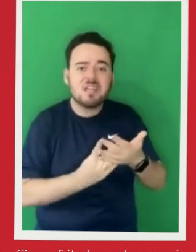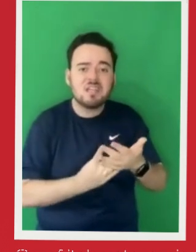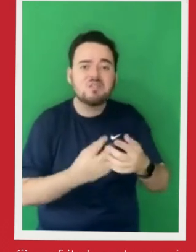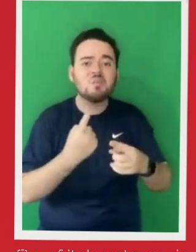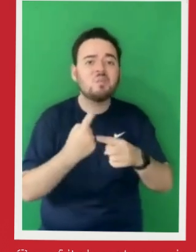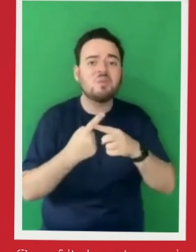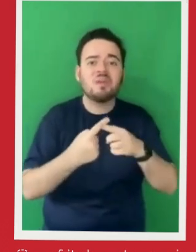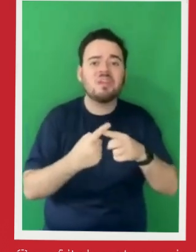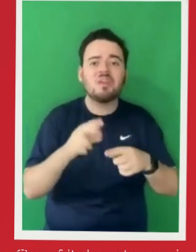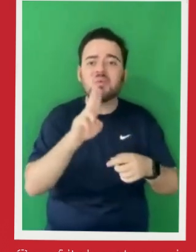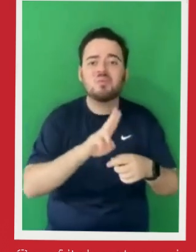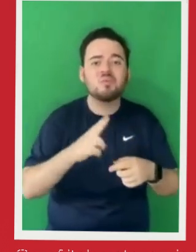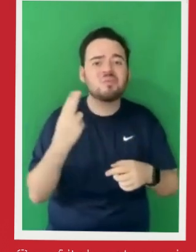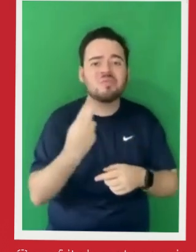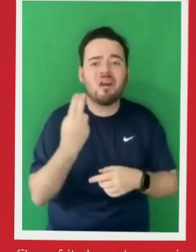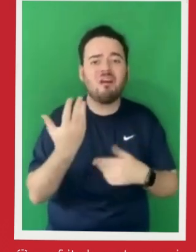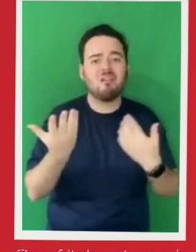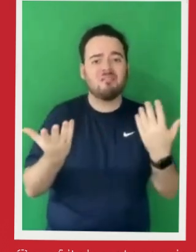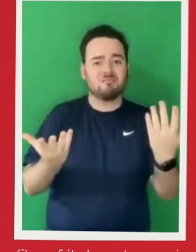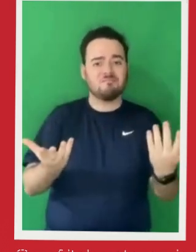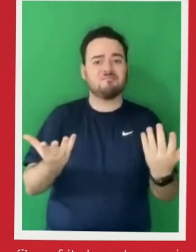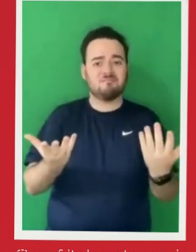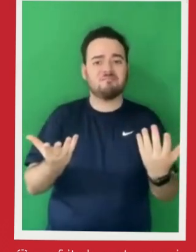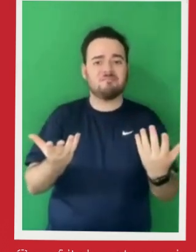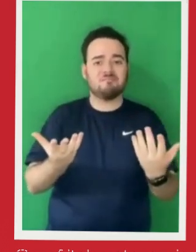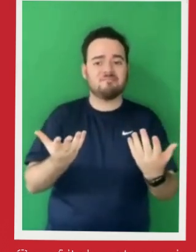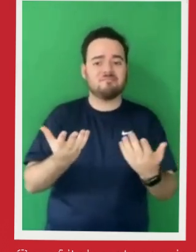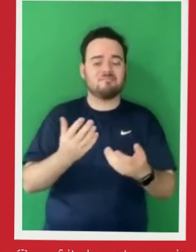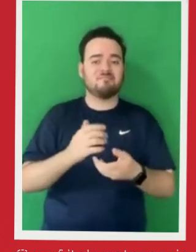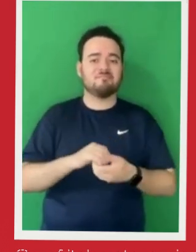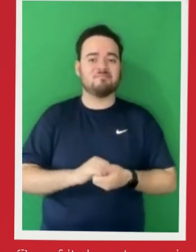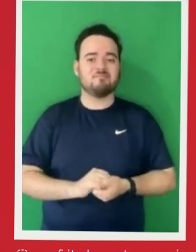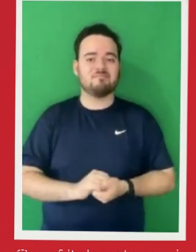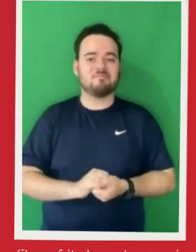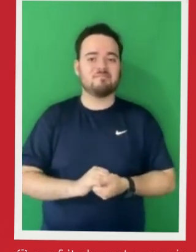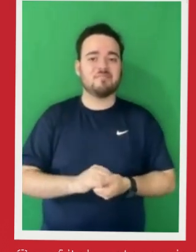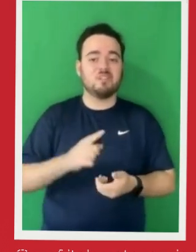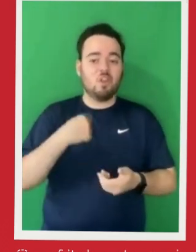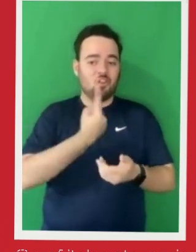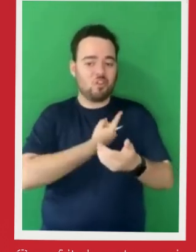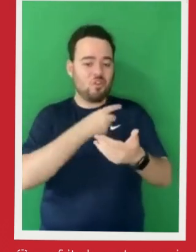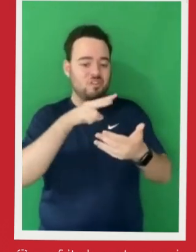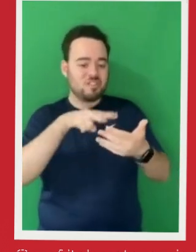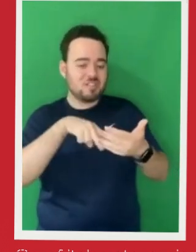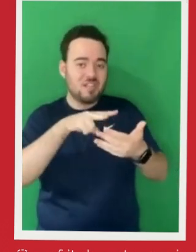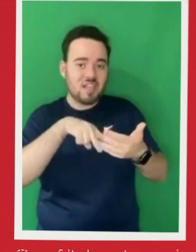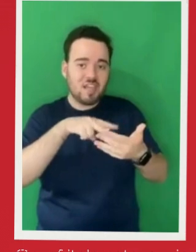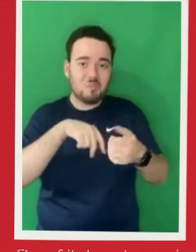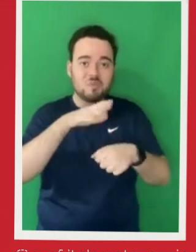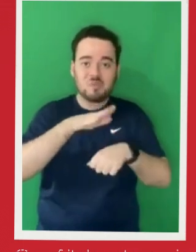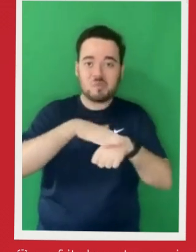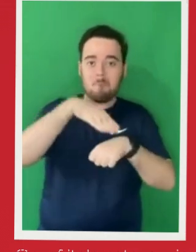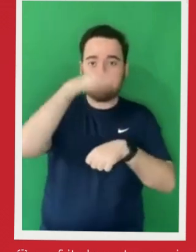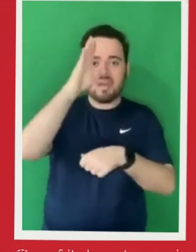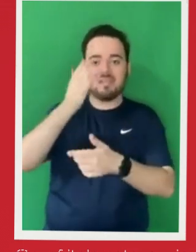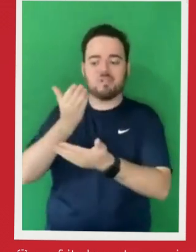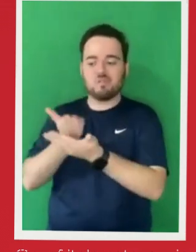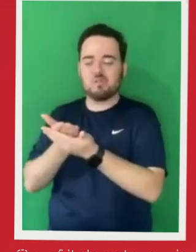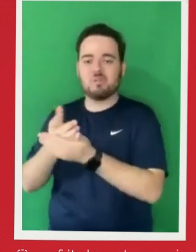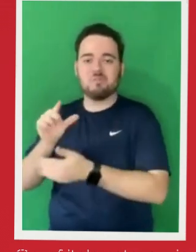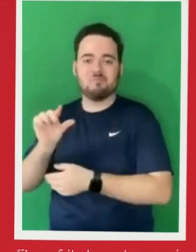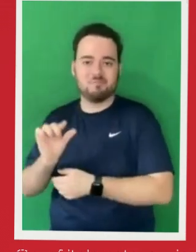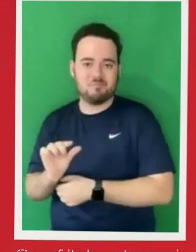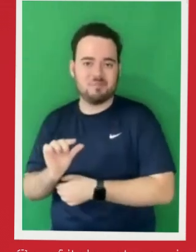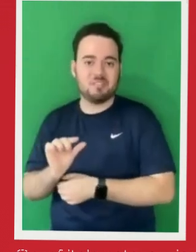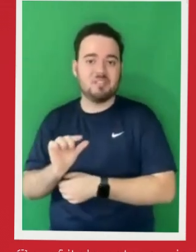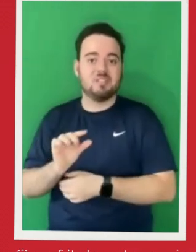texto, como eu não vou usá-lo? Tem uns erros aqui, né? A gente lê muito mais do que o que a gente